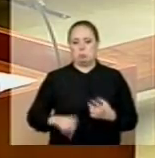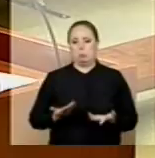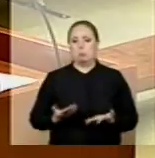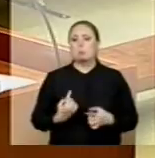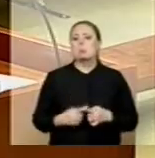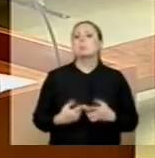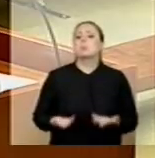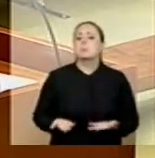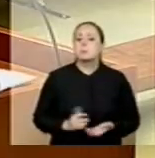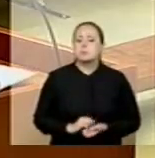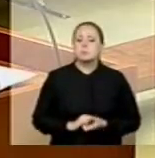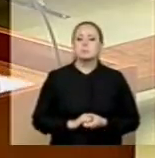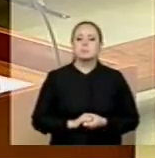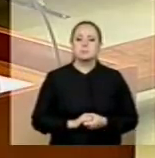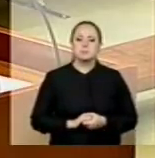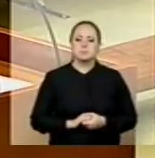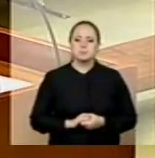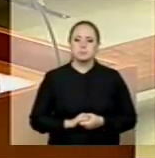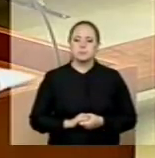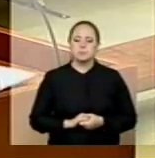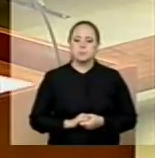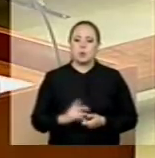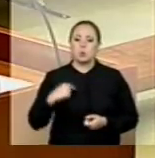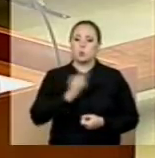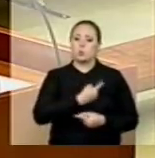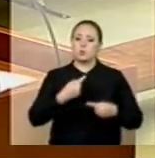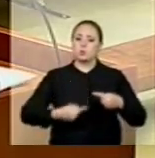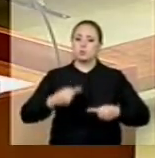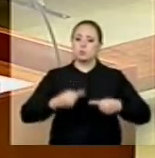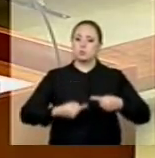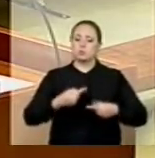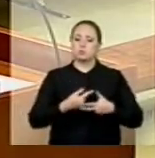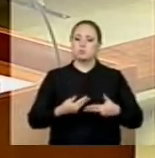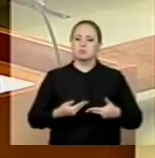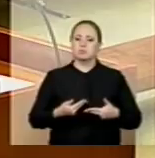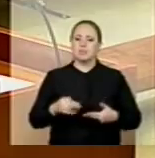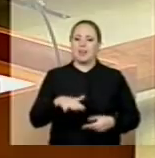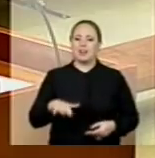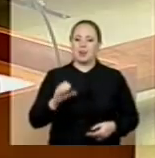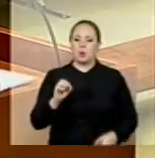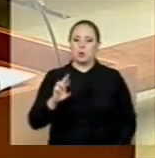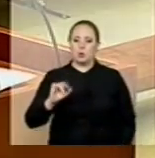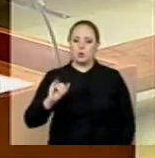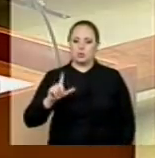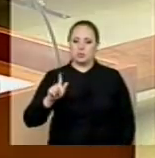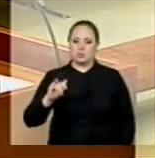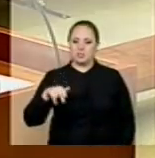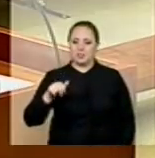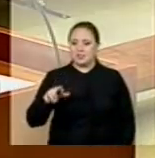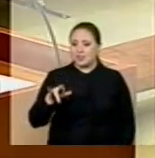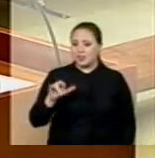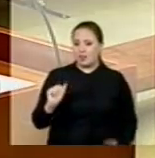quê, Excelência? Nós estamos discutindo um dispositivo constitucional de natureza originária, que está